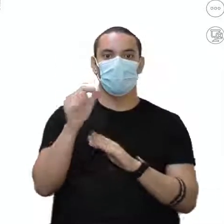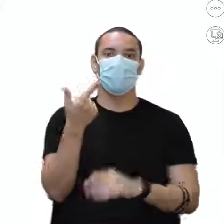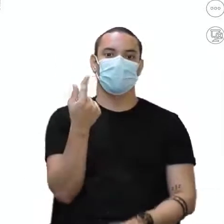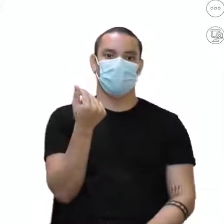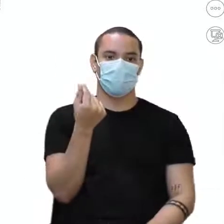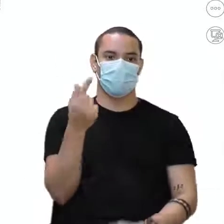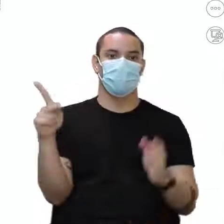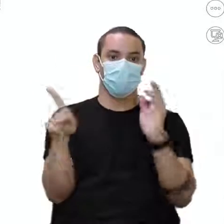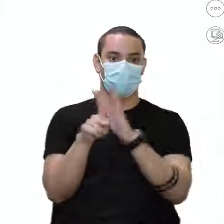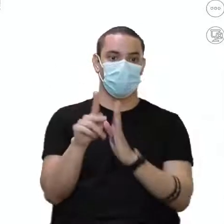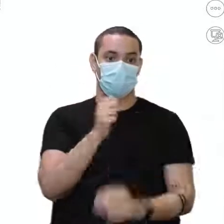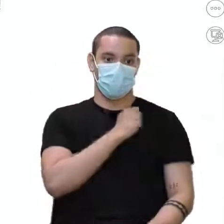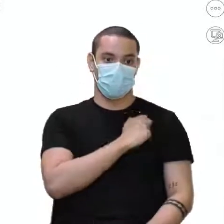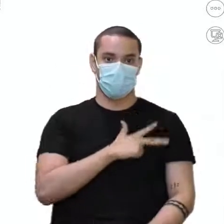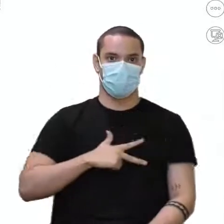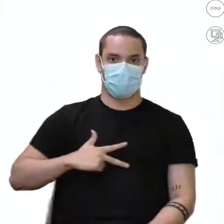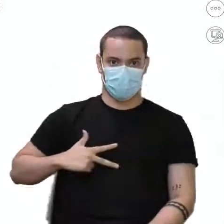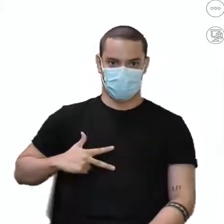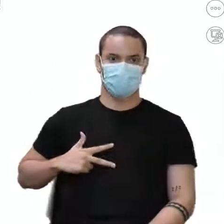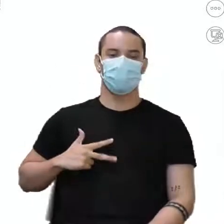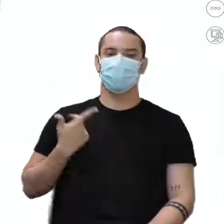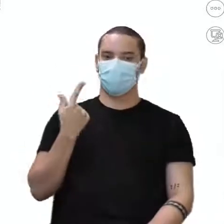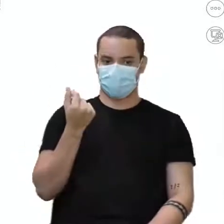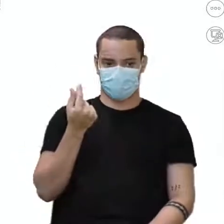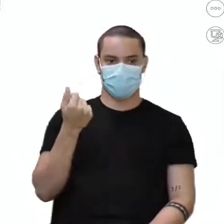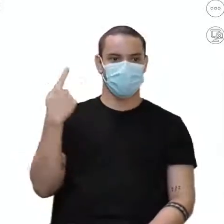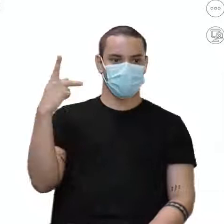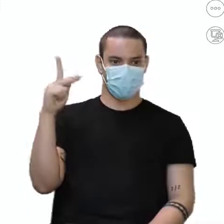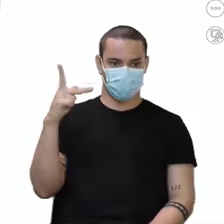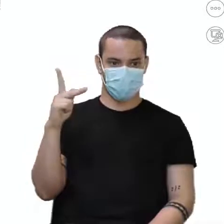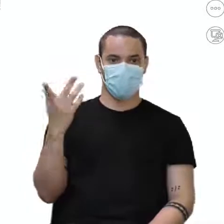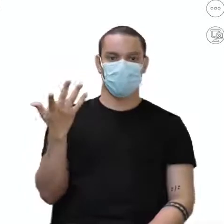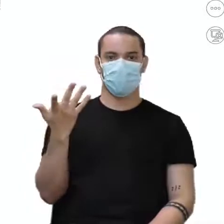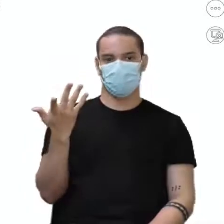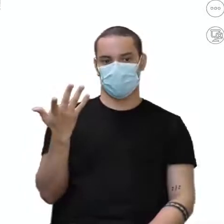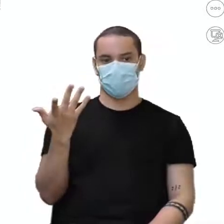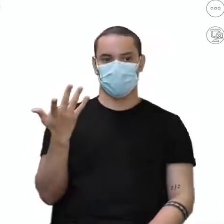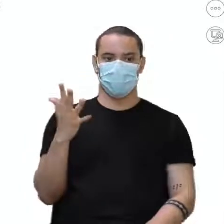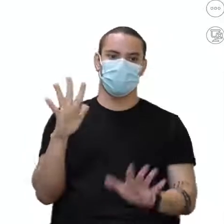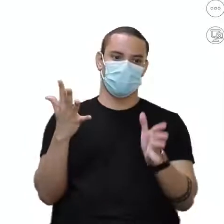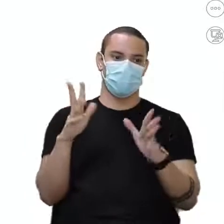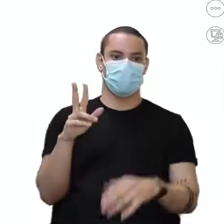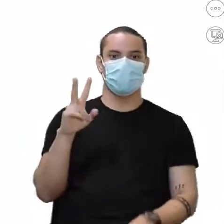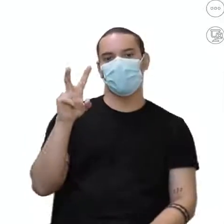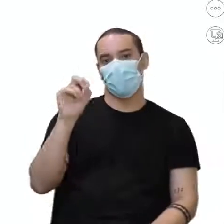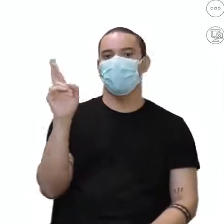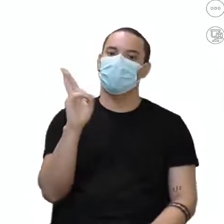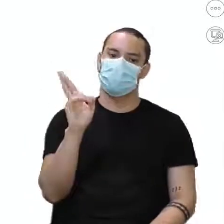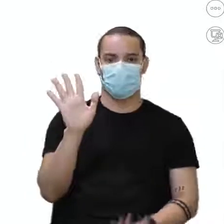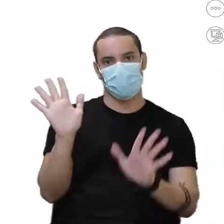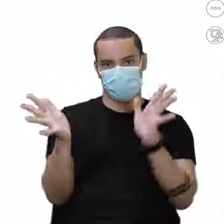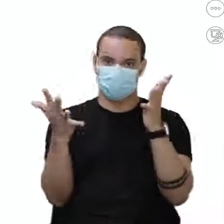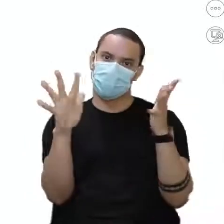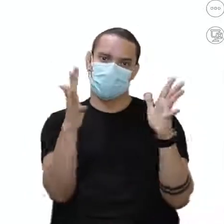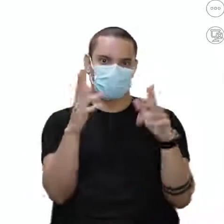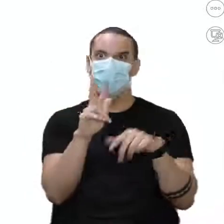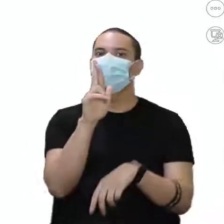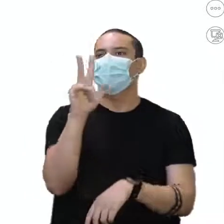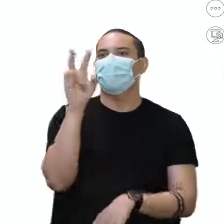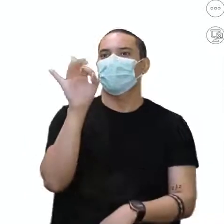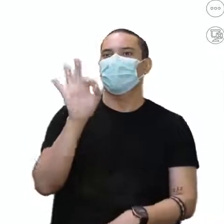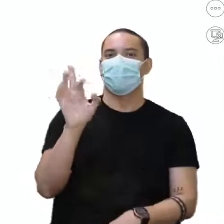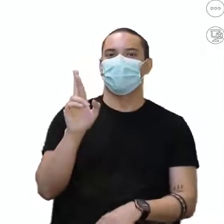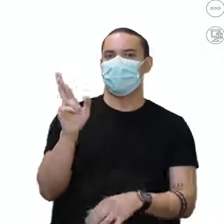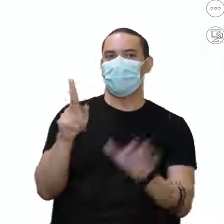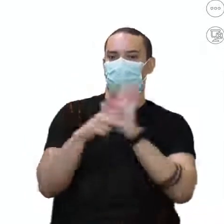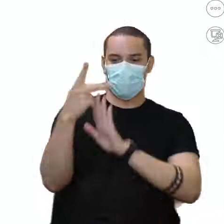que é a moeda lá da Dinamarca. Isso aqui como seria, vamos supor, 50 reais, mas não exatamente 50 reais,